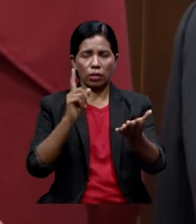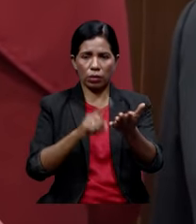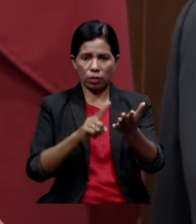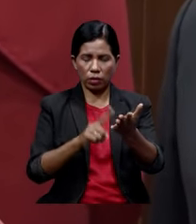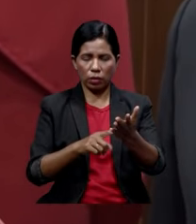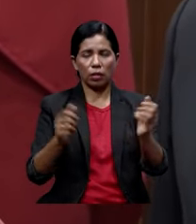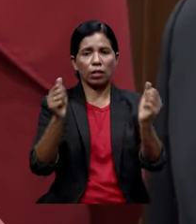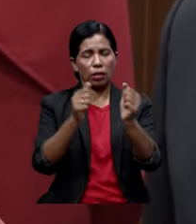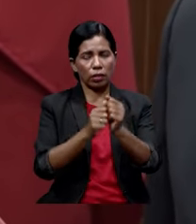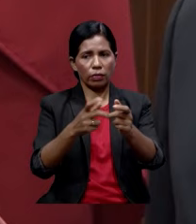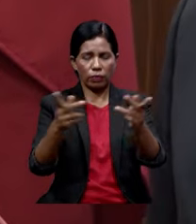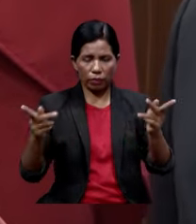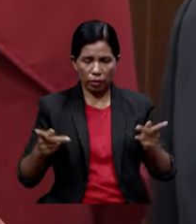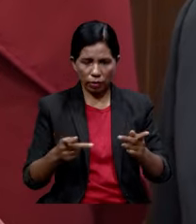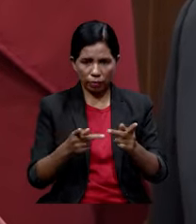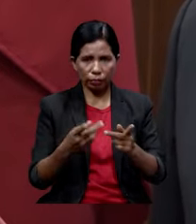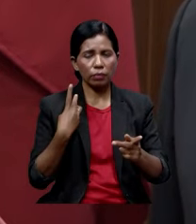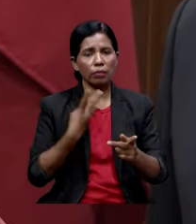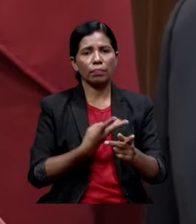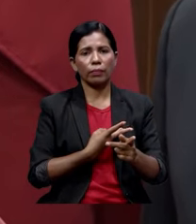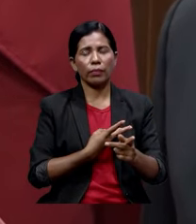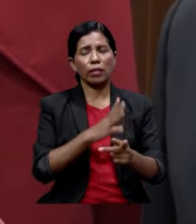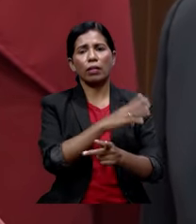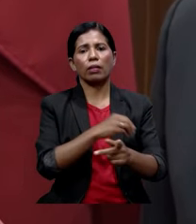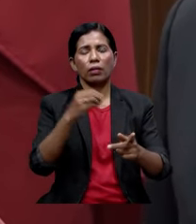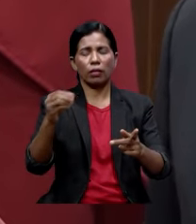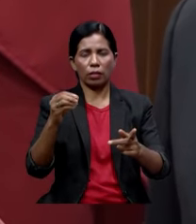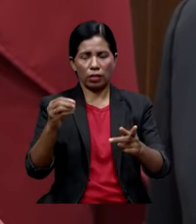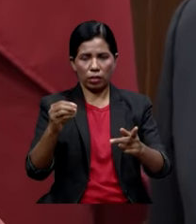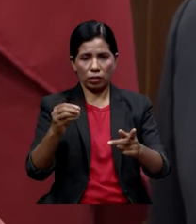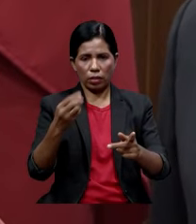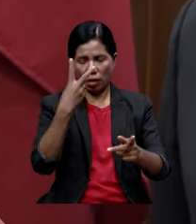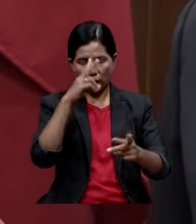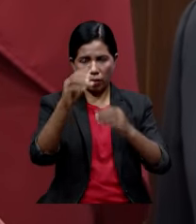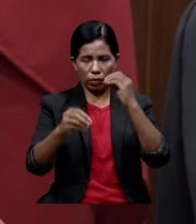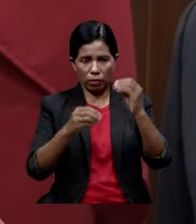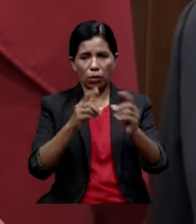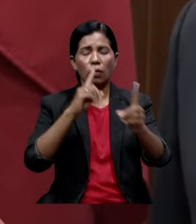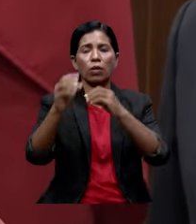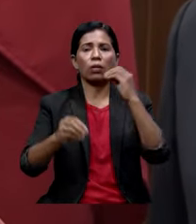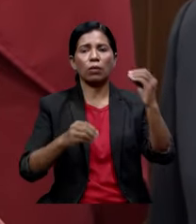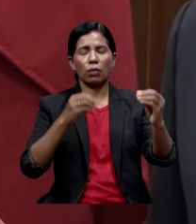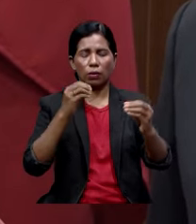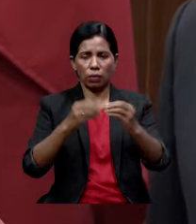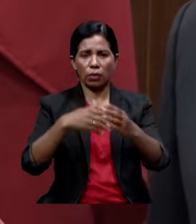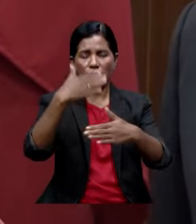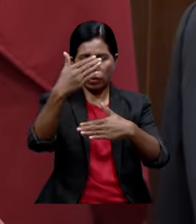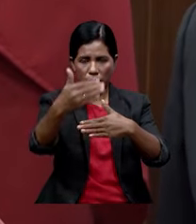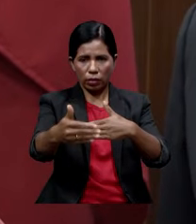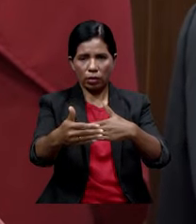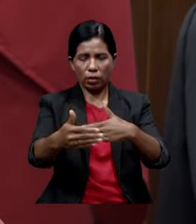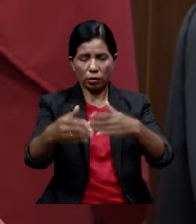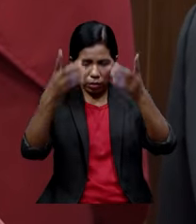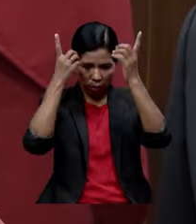no ambiente tão amistosa e calorosa, falando episódios